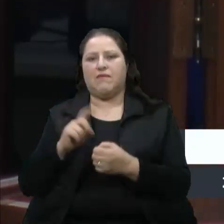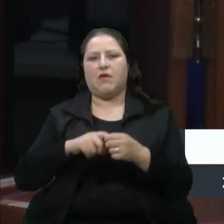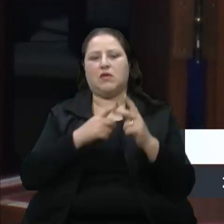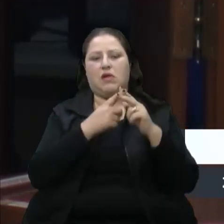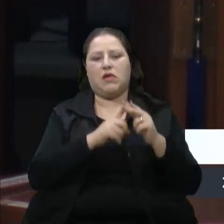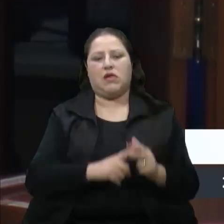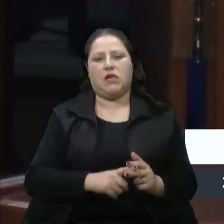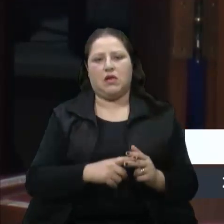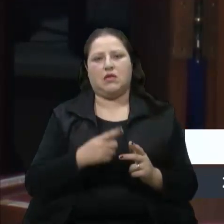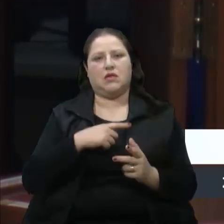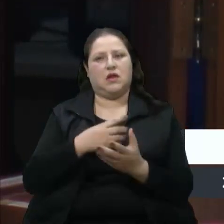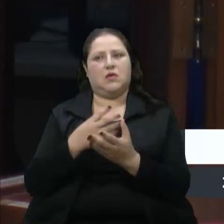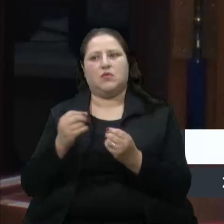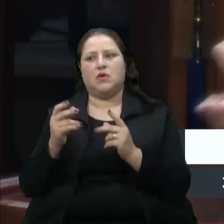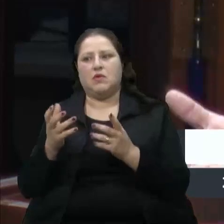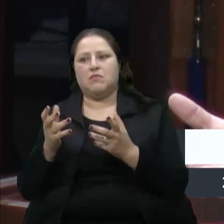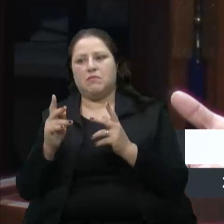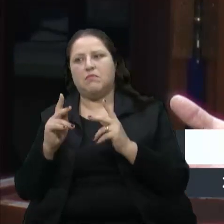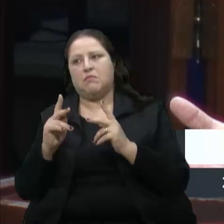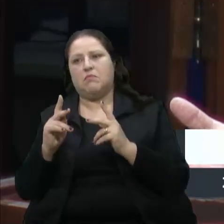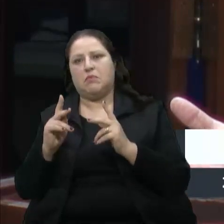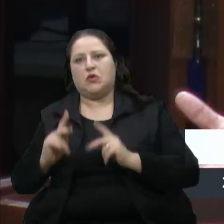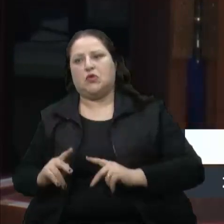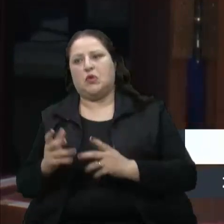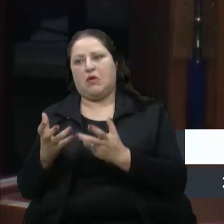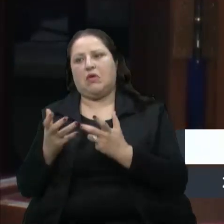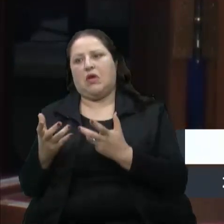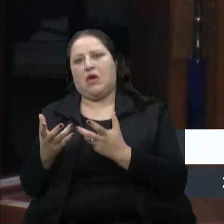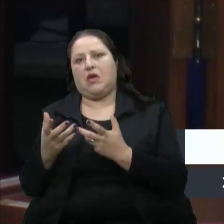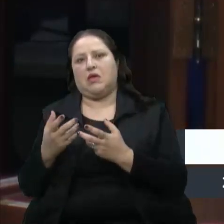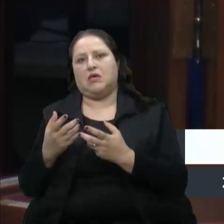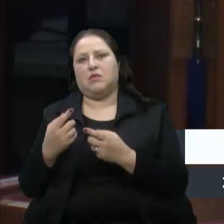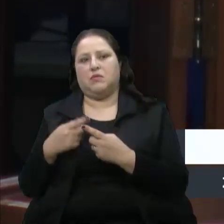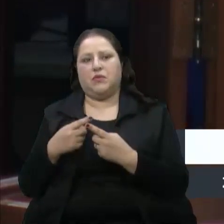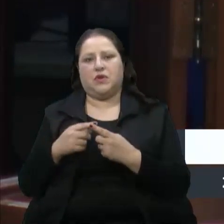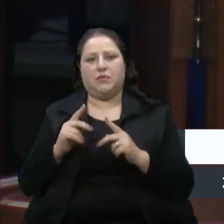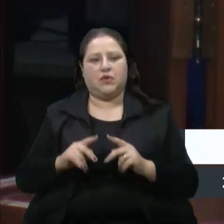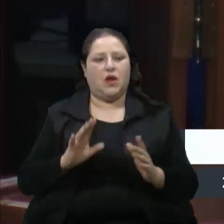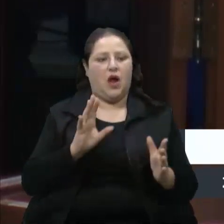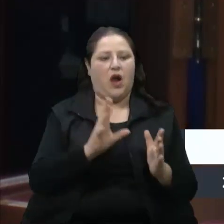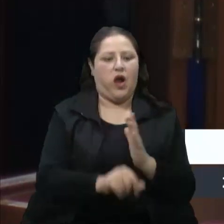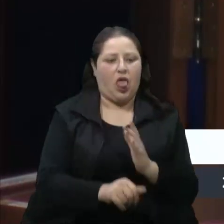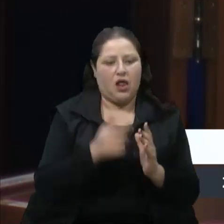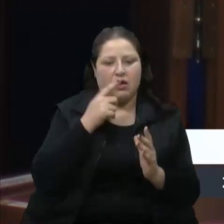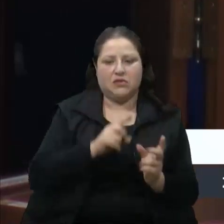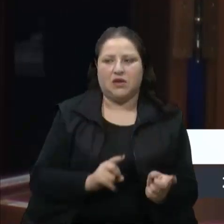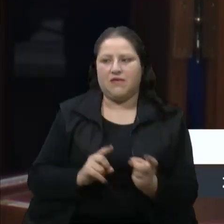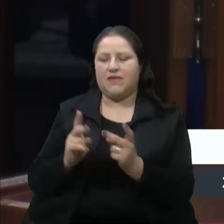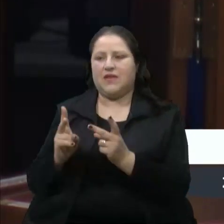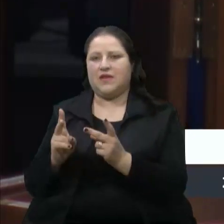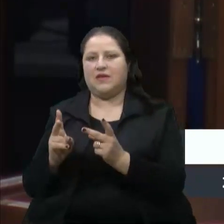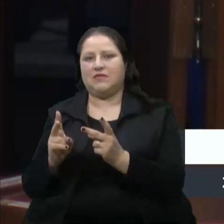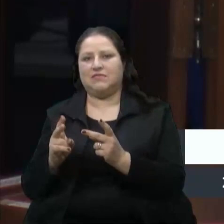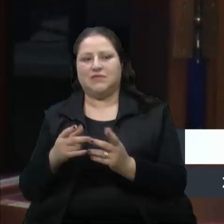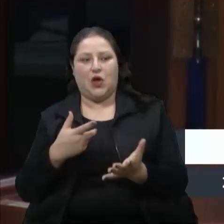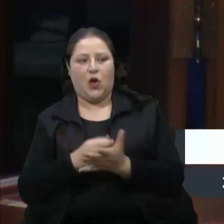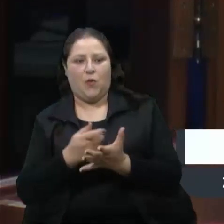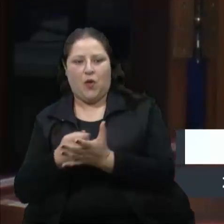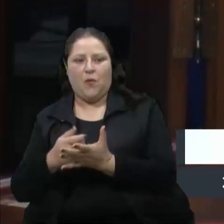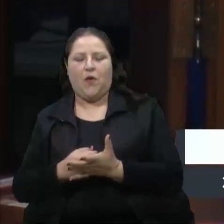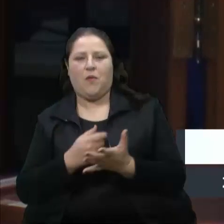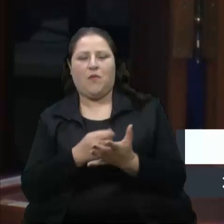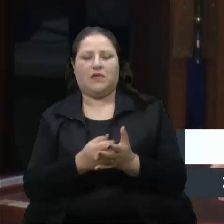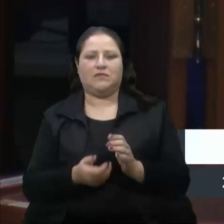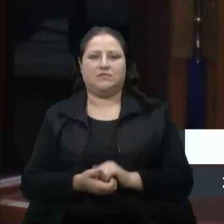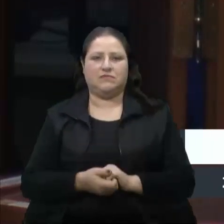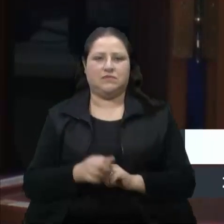esse produto muito e ele era muito bem-vindo, né, por quem fazia esse roubo e fazia esta venda. E a partir do momento que a